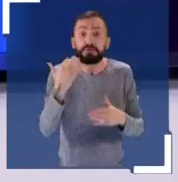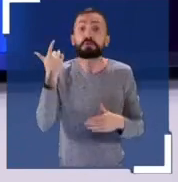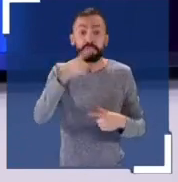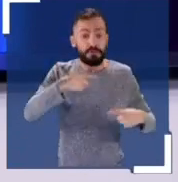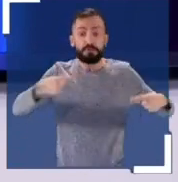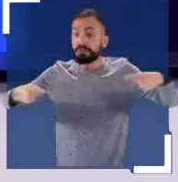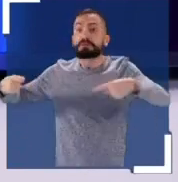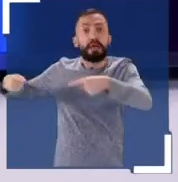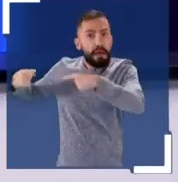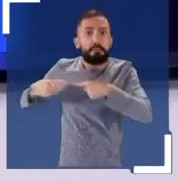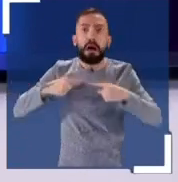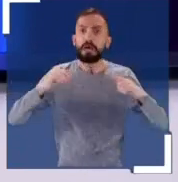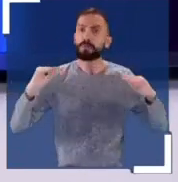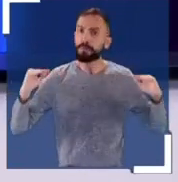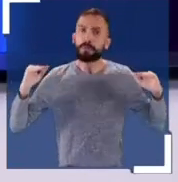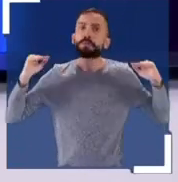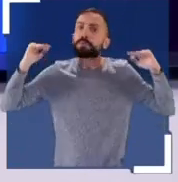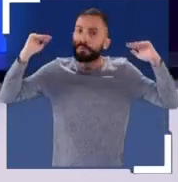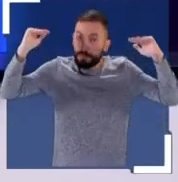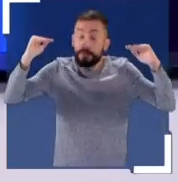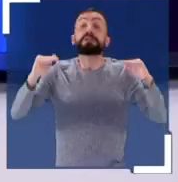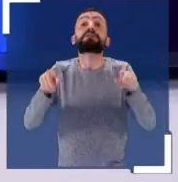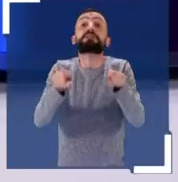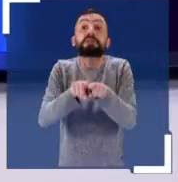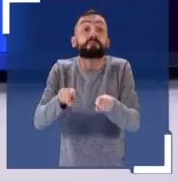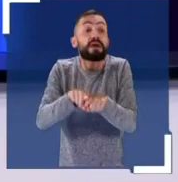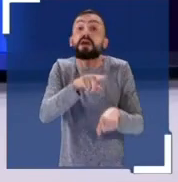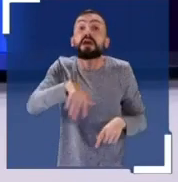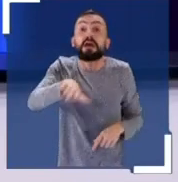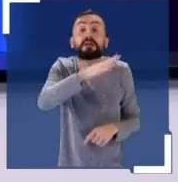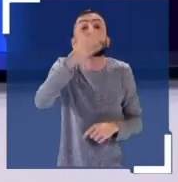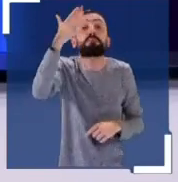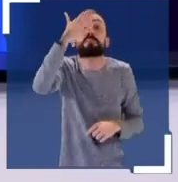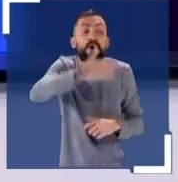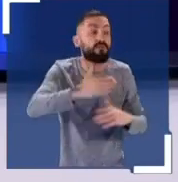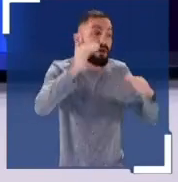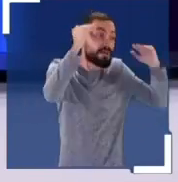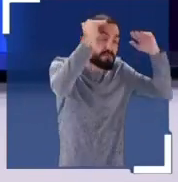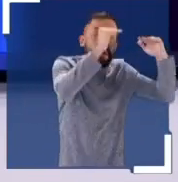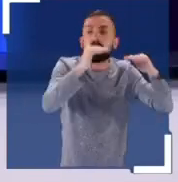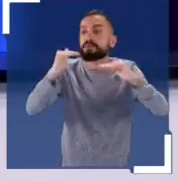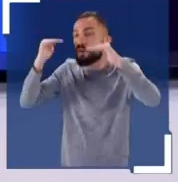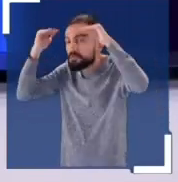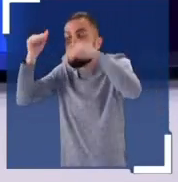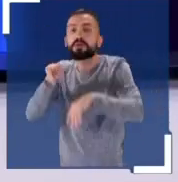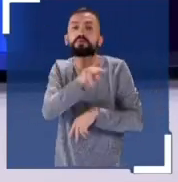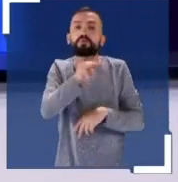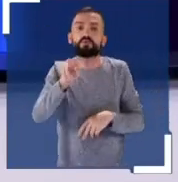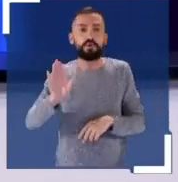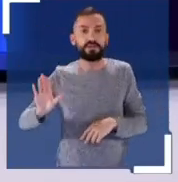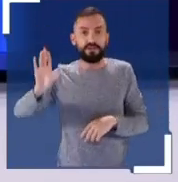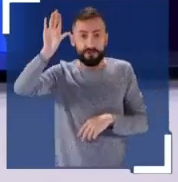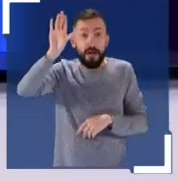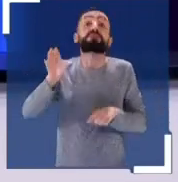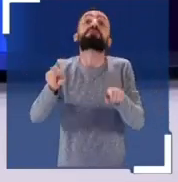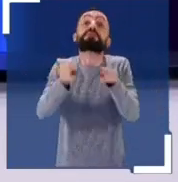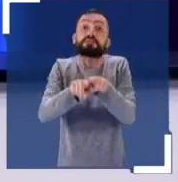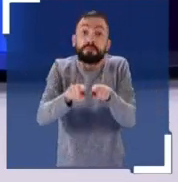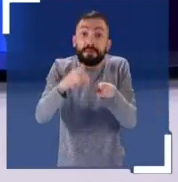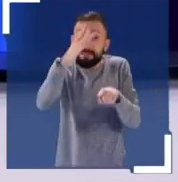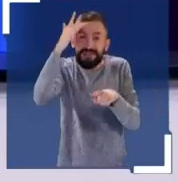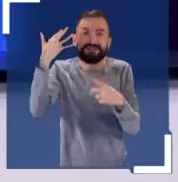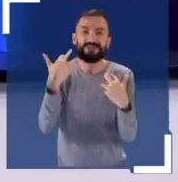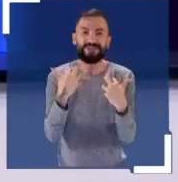o nível da nossa discussão e demonstrando respeito aos candidatos e também aos eleitores e